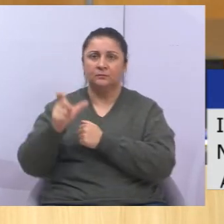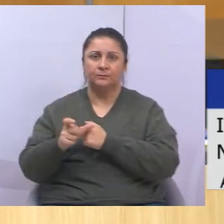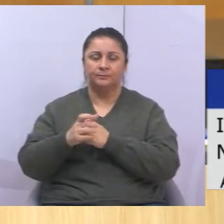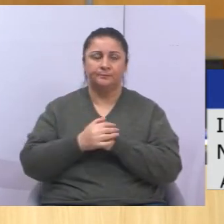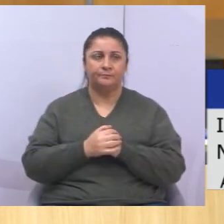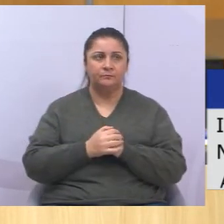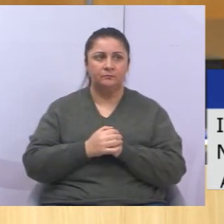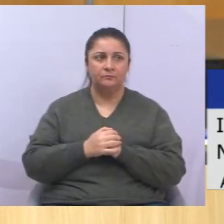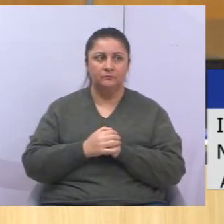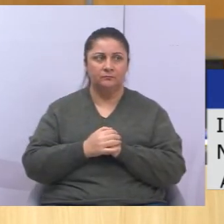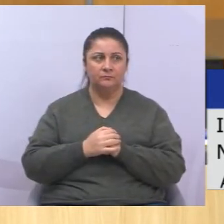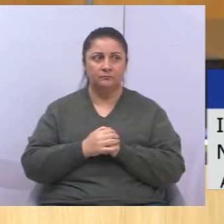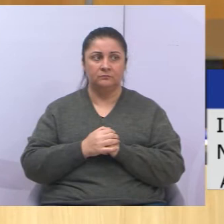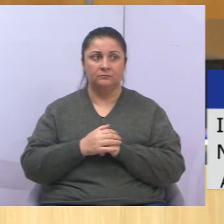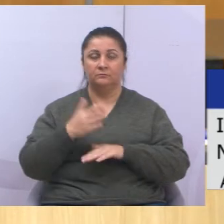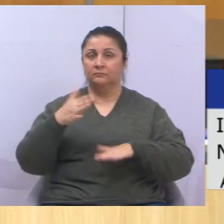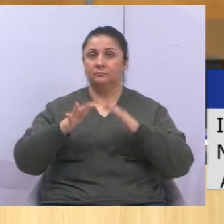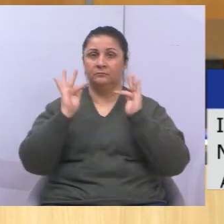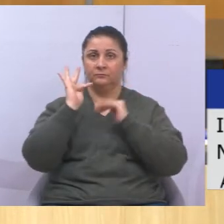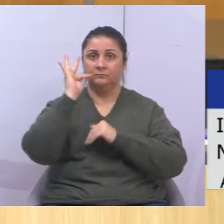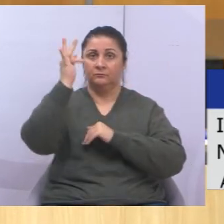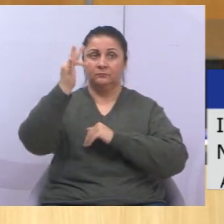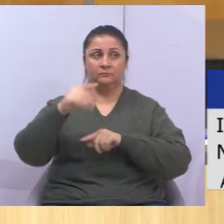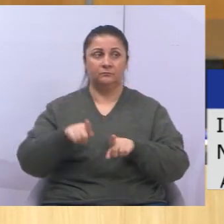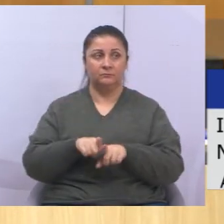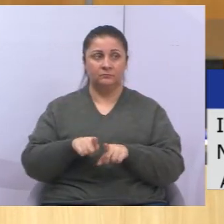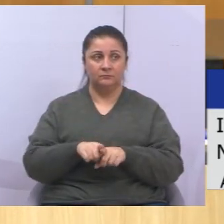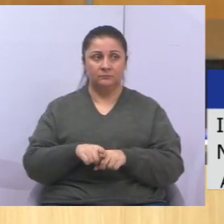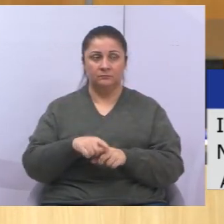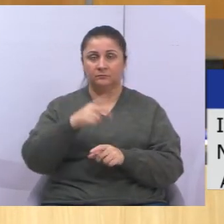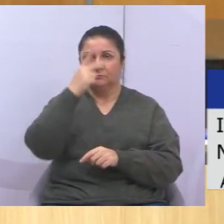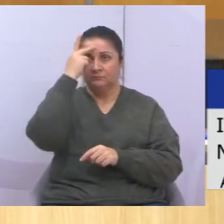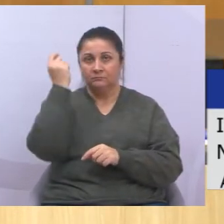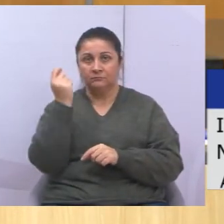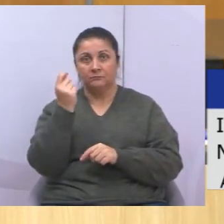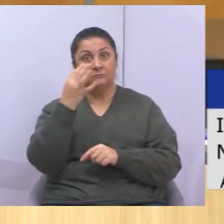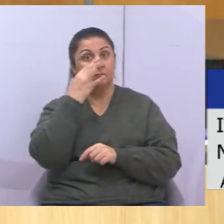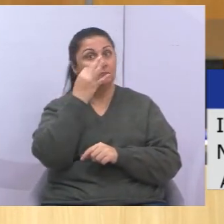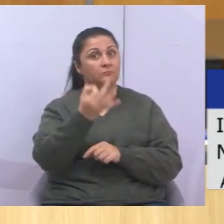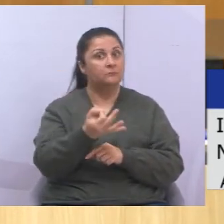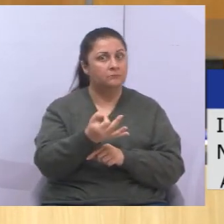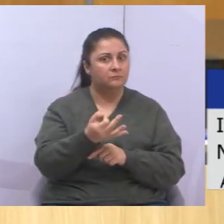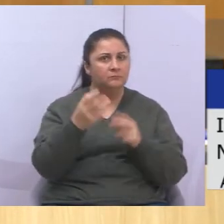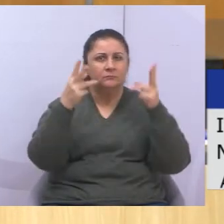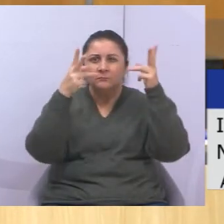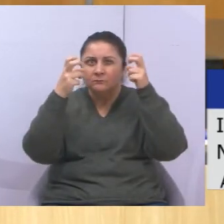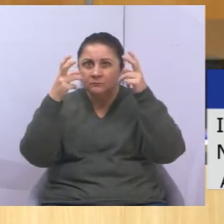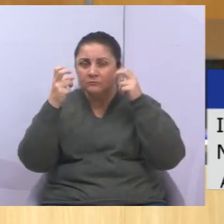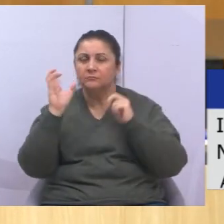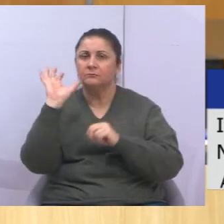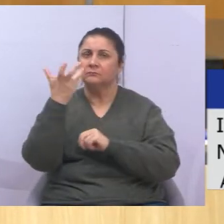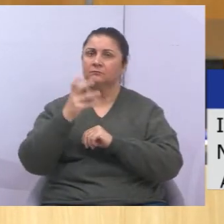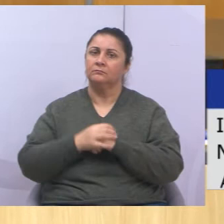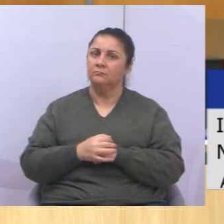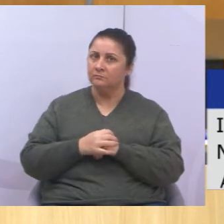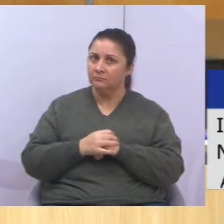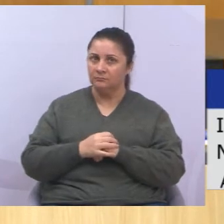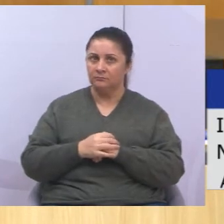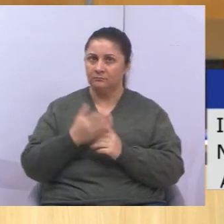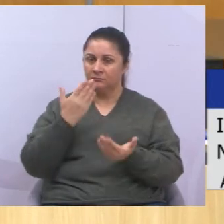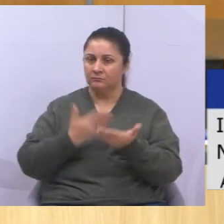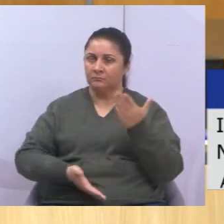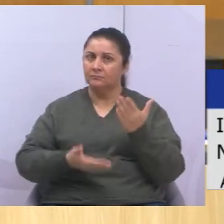E talvez possa ser que um dia ainda, né, as pessoas ainda acordem e vejam que isso está acontecendo, né, que está tirando a mão de obra. E